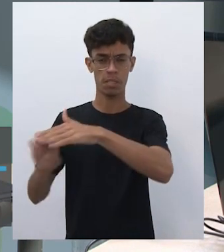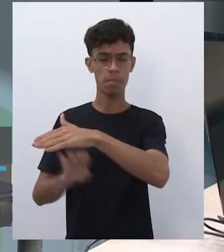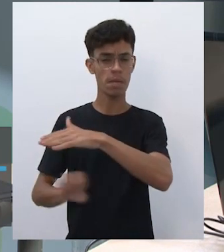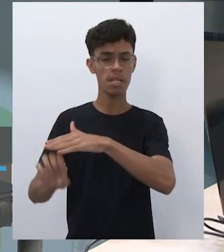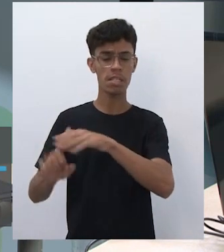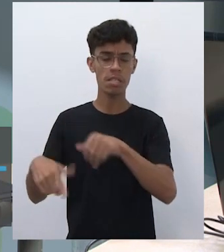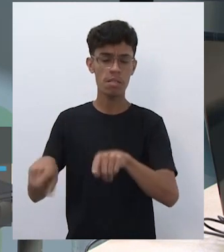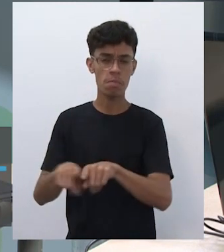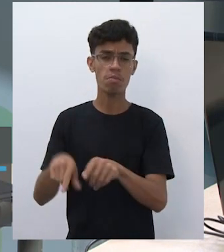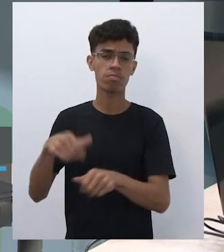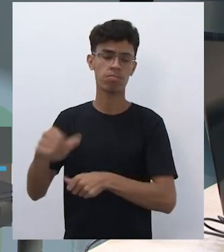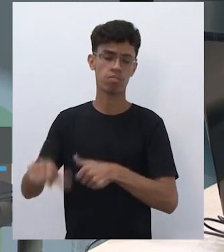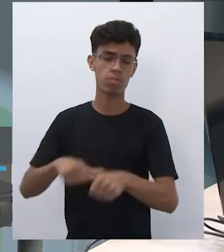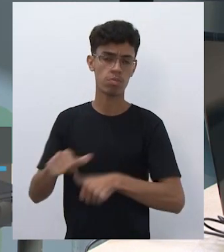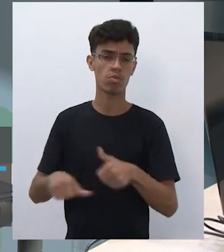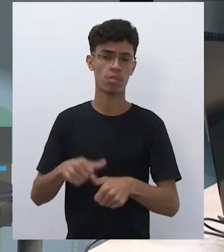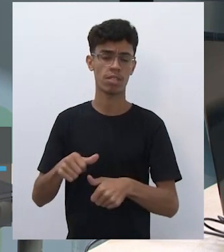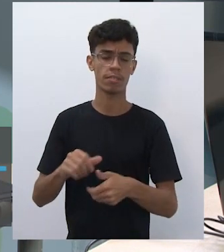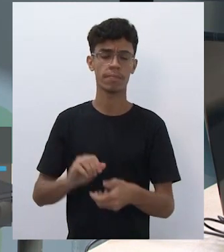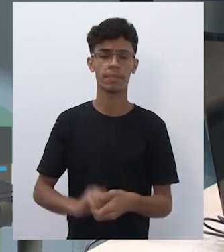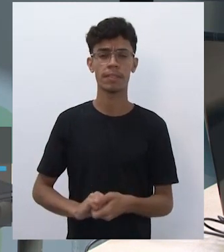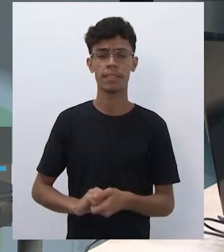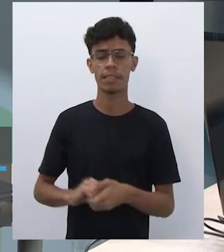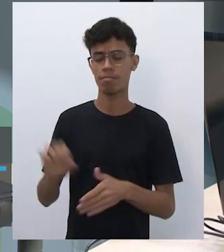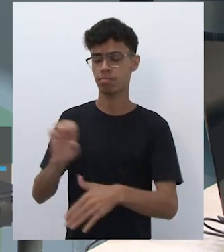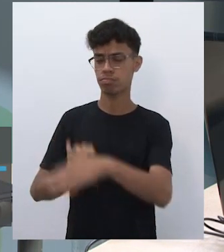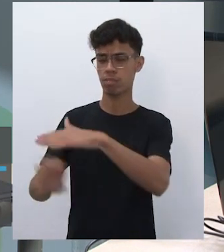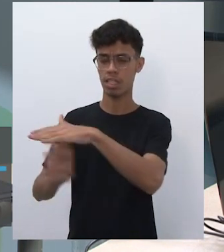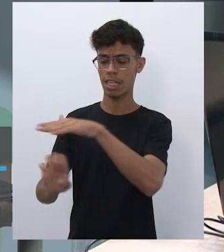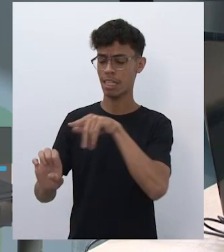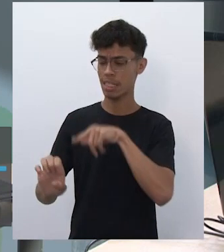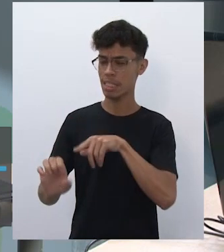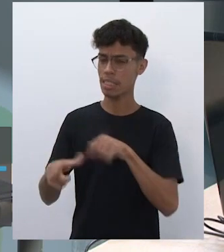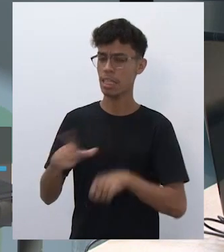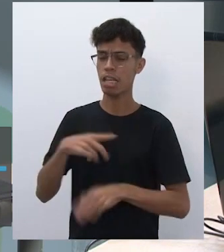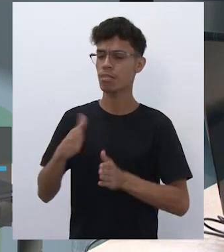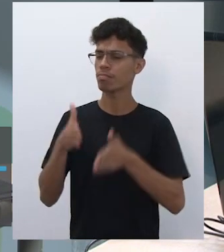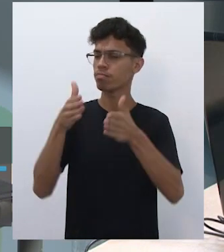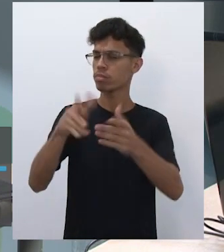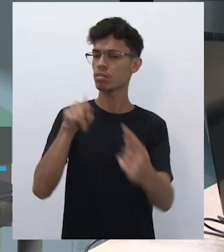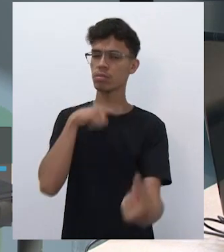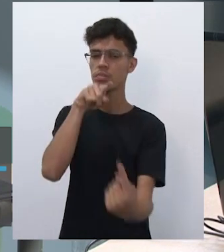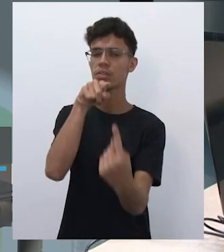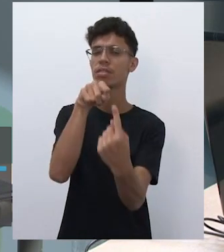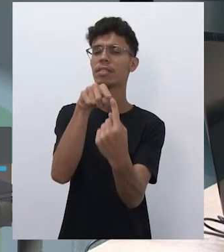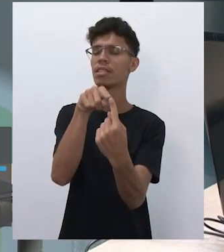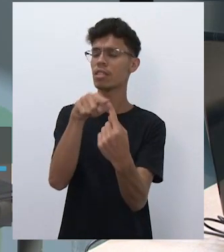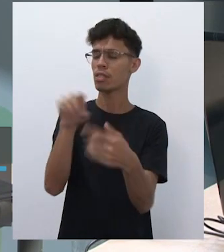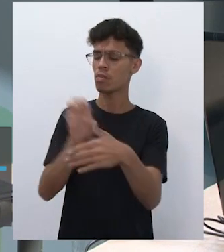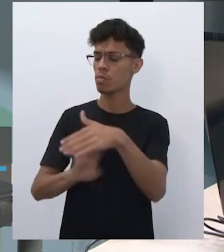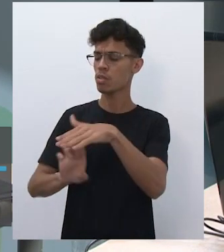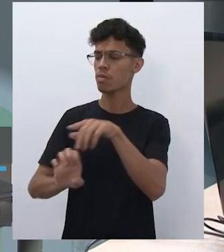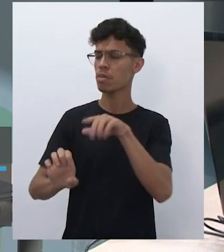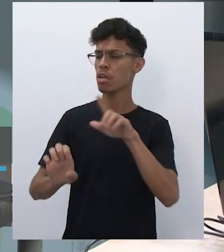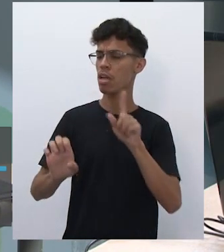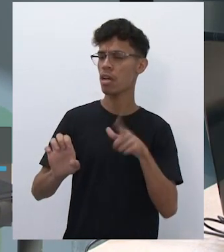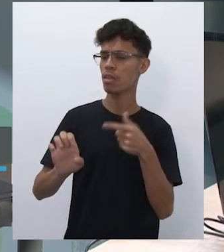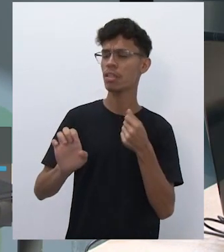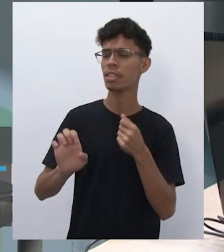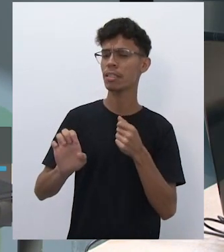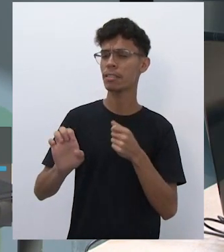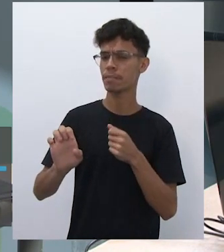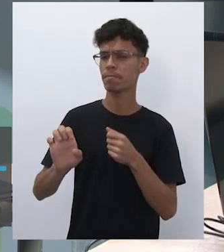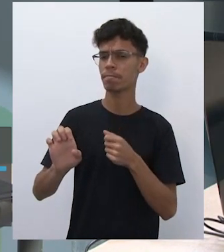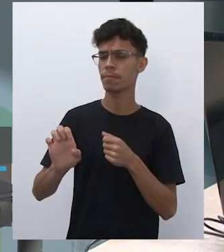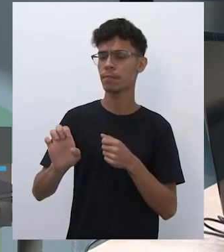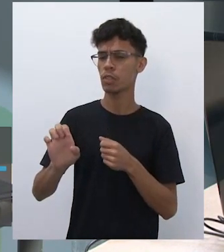ali, de fato, né, no seu propósito também. Se o seu propósito é, de repente, reduzir a